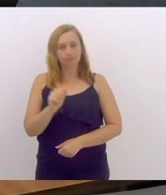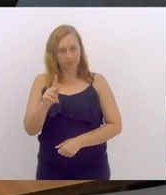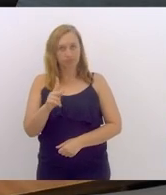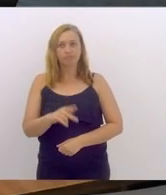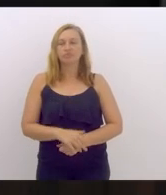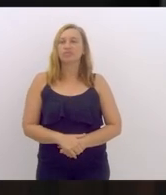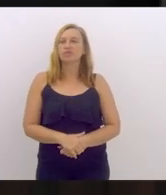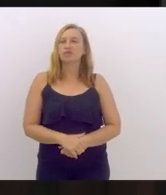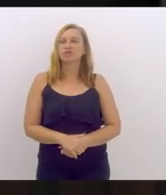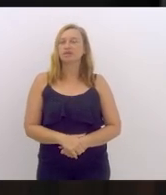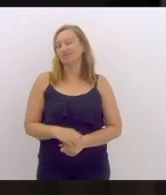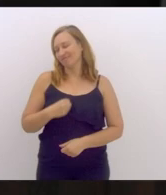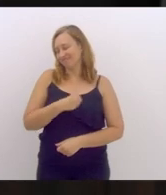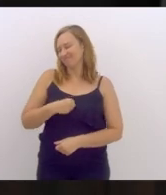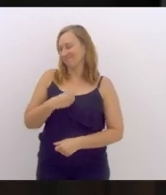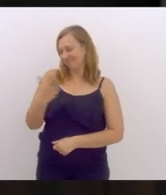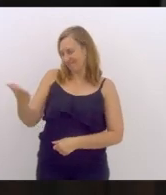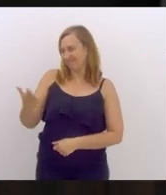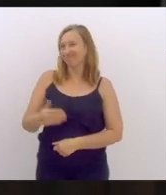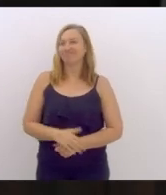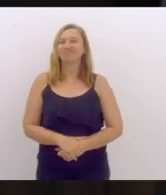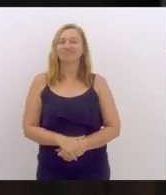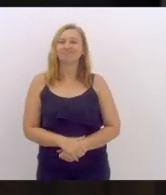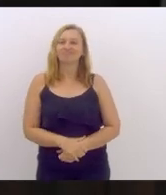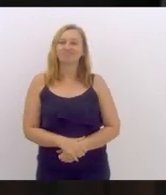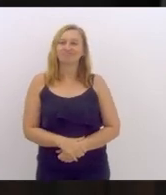saudade vossa excelência